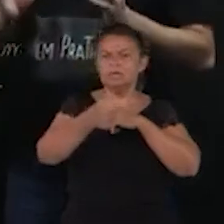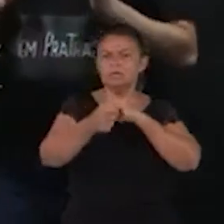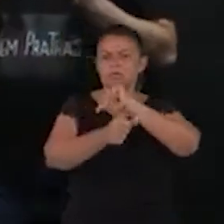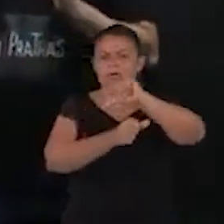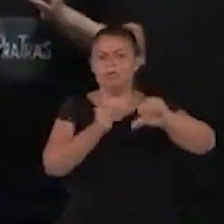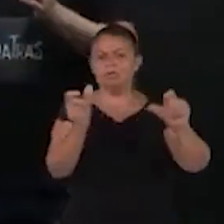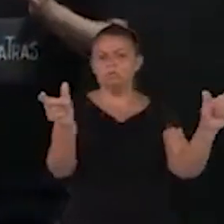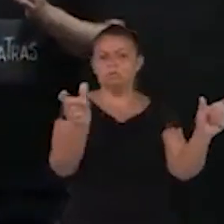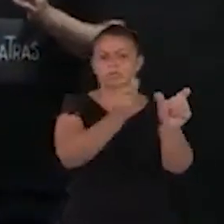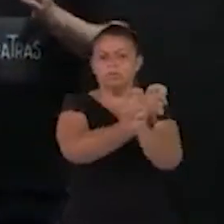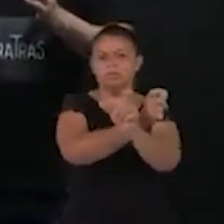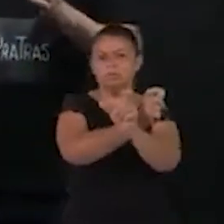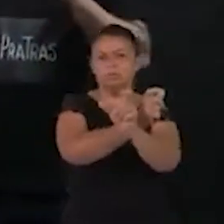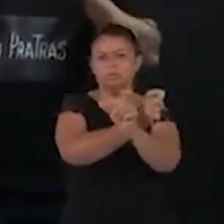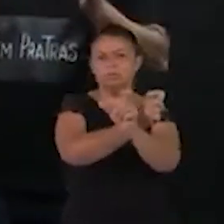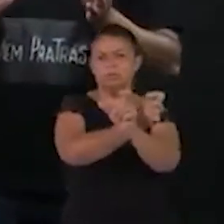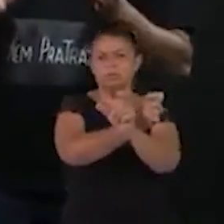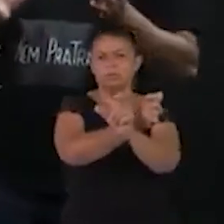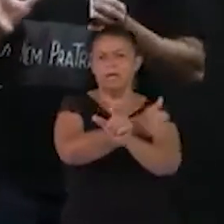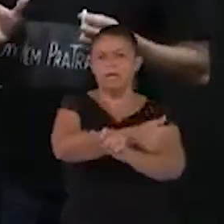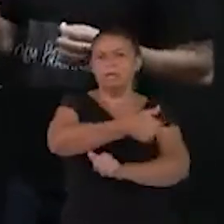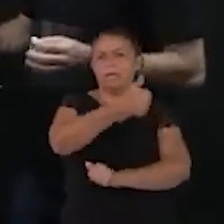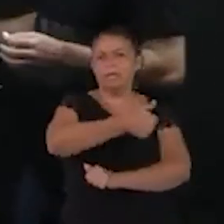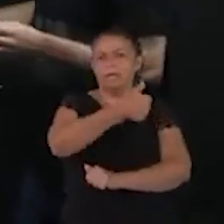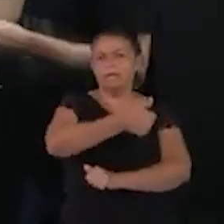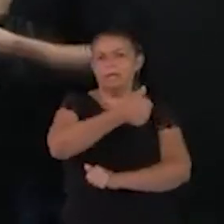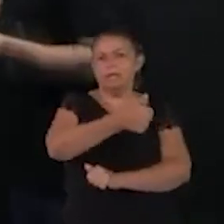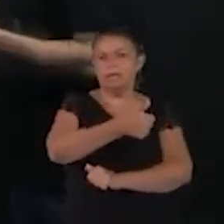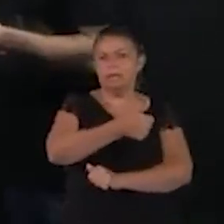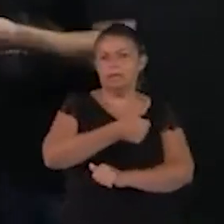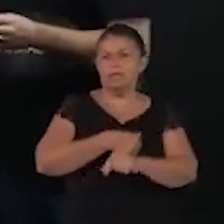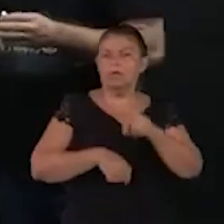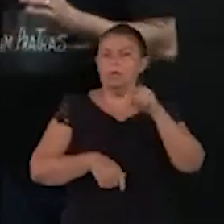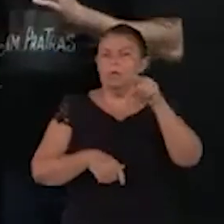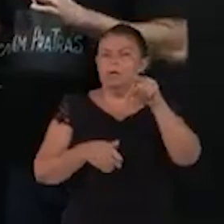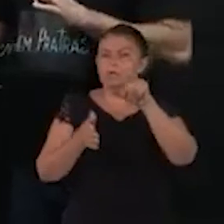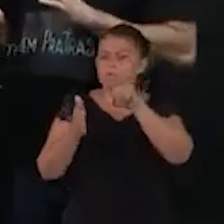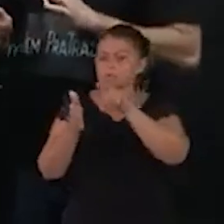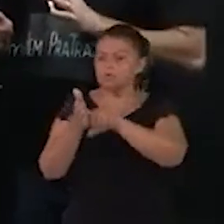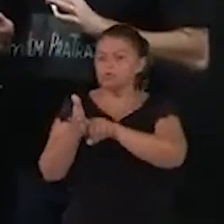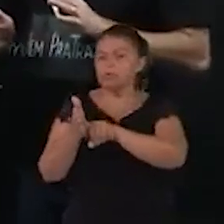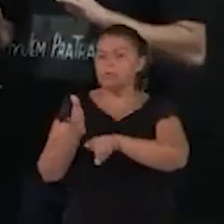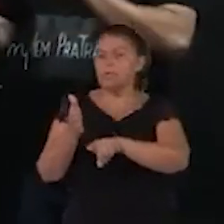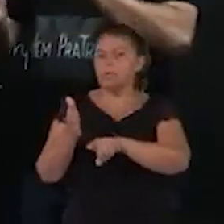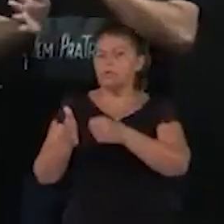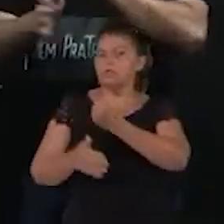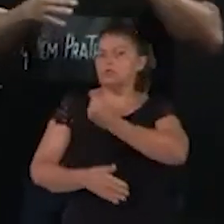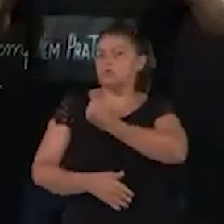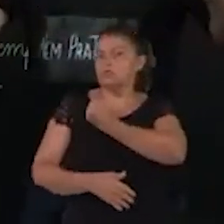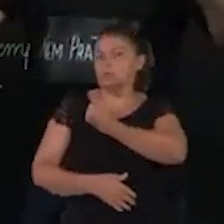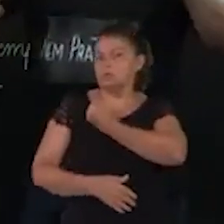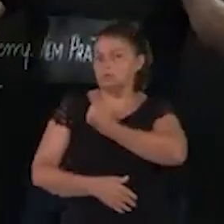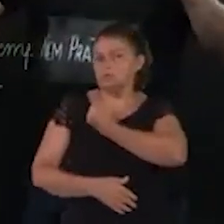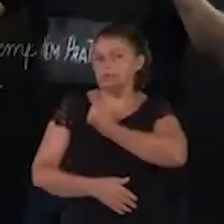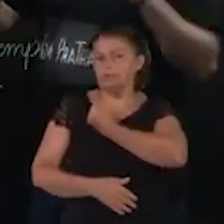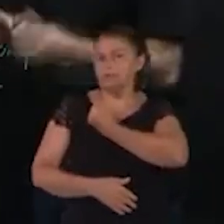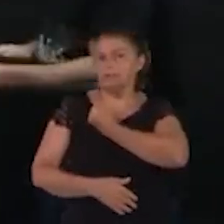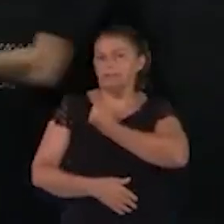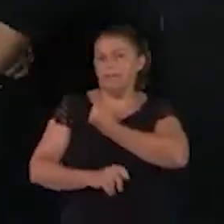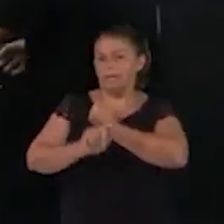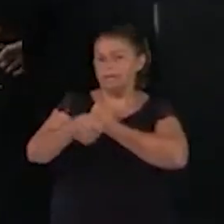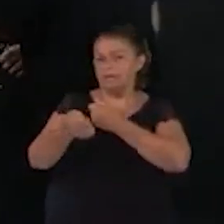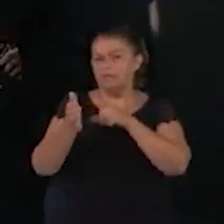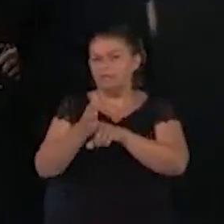contrários, a primeira ação, na verdade, é você subtrair os valores numéricos. Esqueça o sinal,